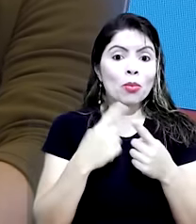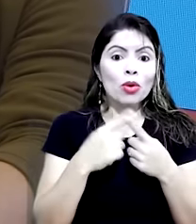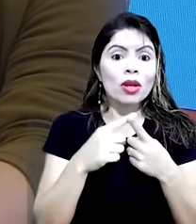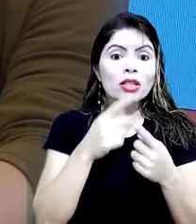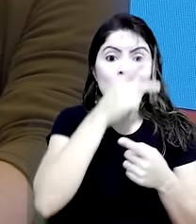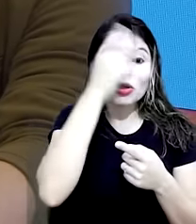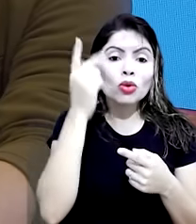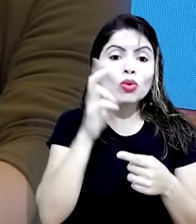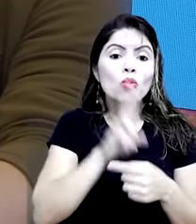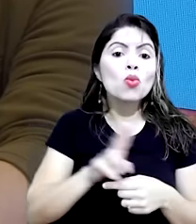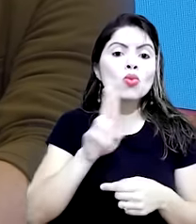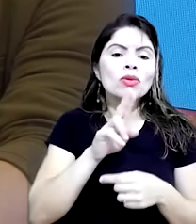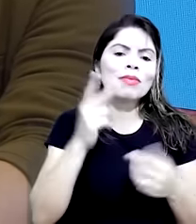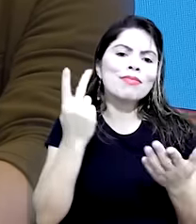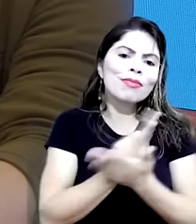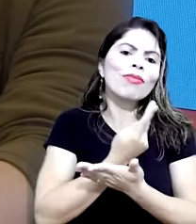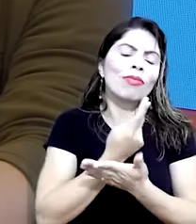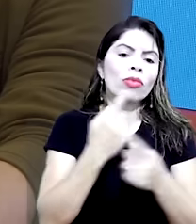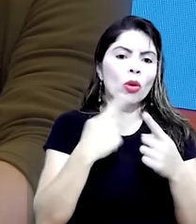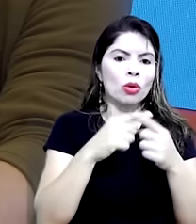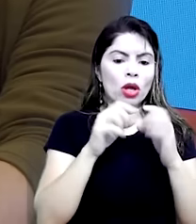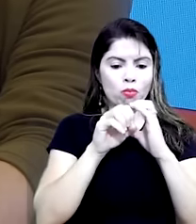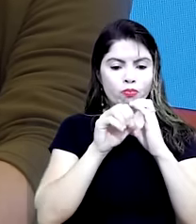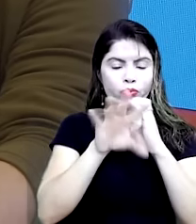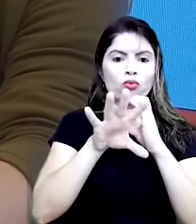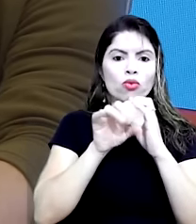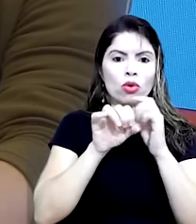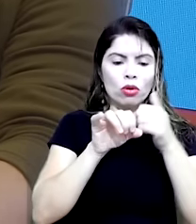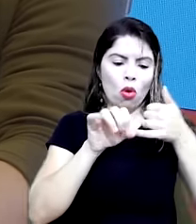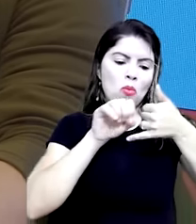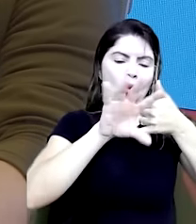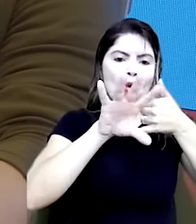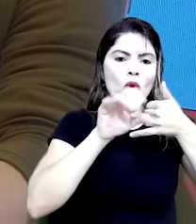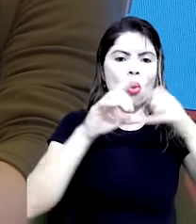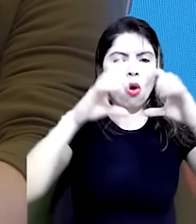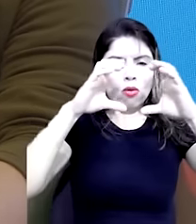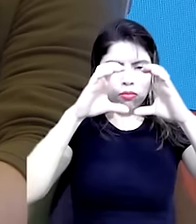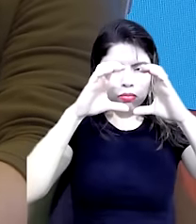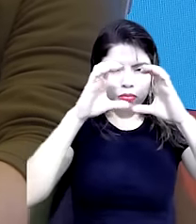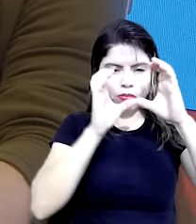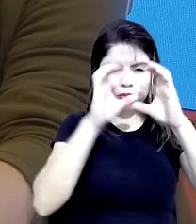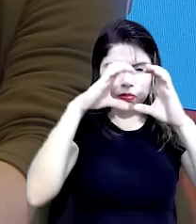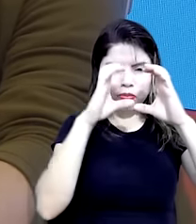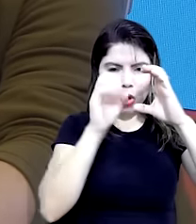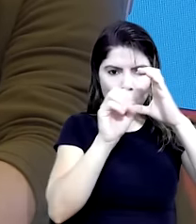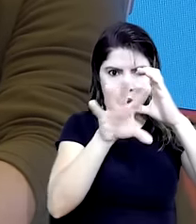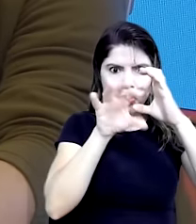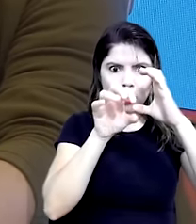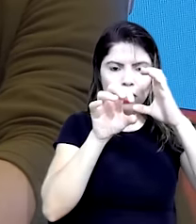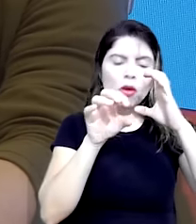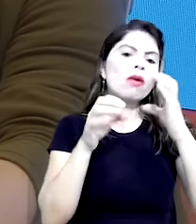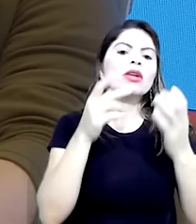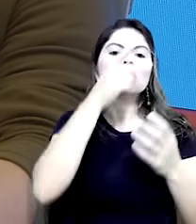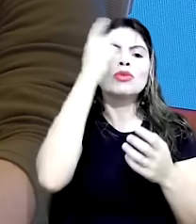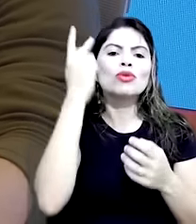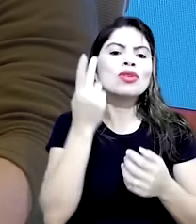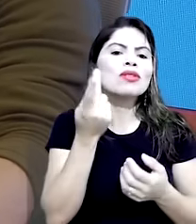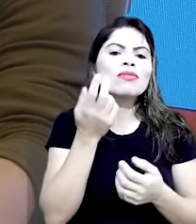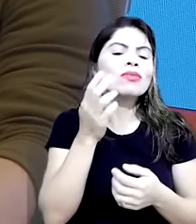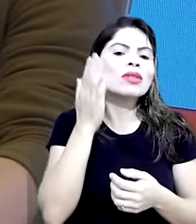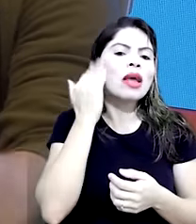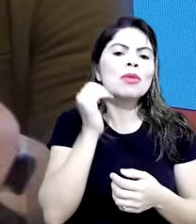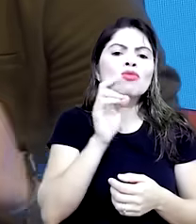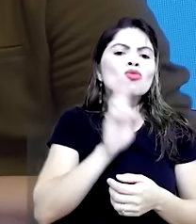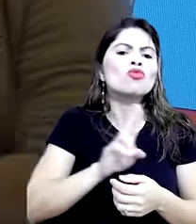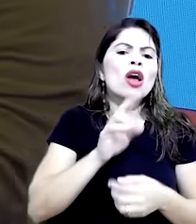equiv porque o flash eh acaba não sendo bom para tirar a foto propriamente E aí o pessoal acaba perguntando Mas então quando eu devo